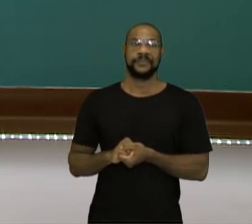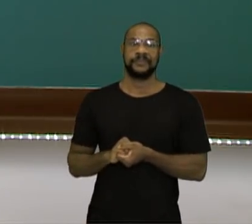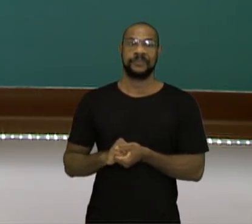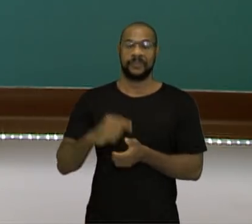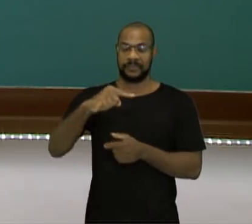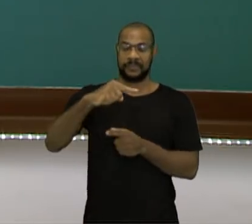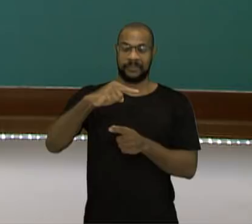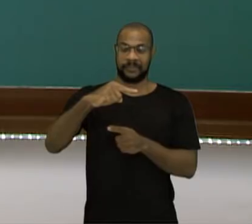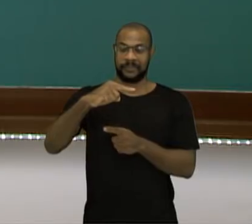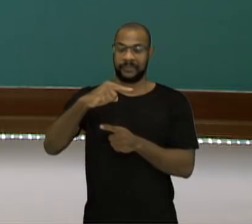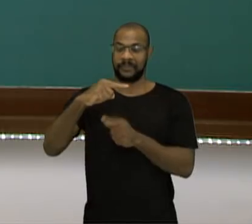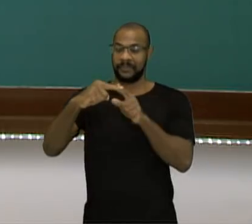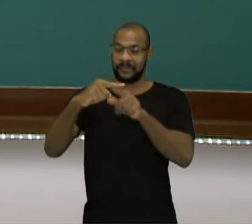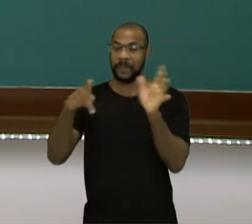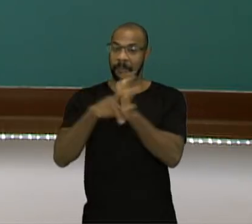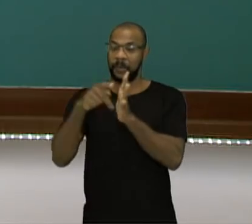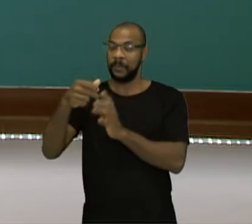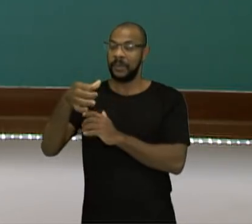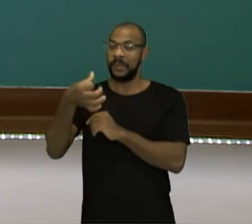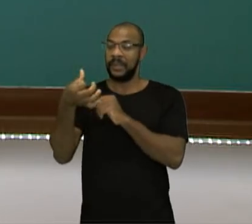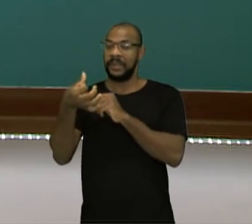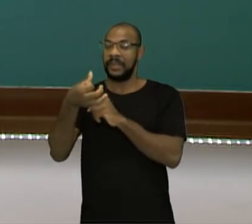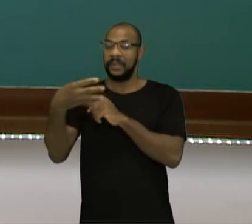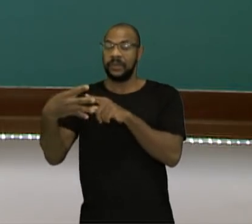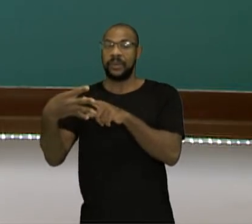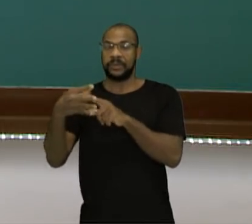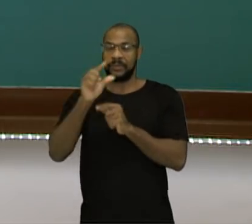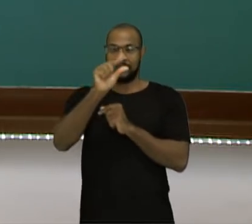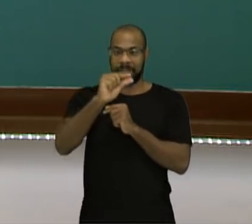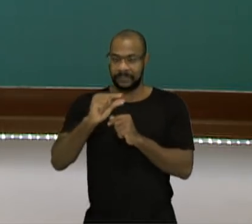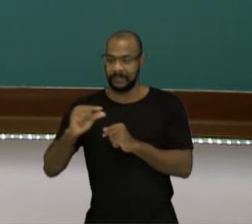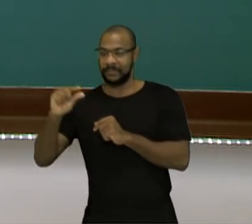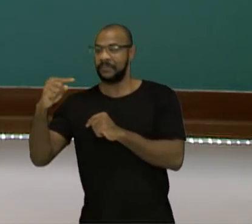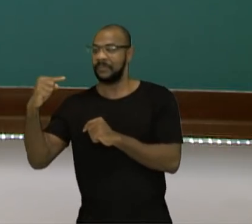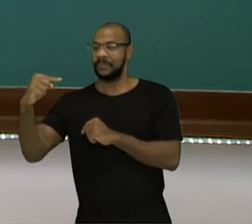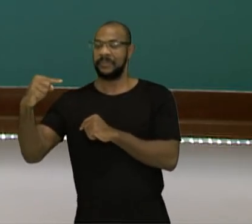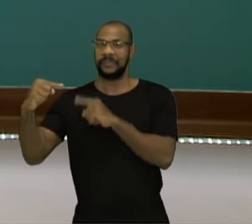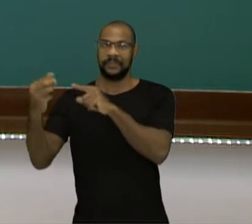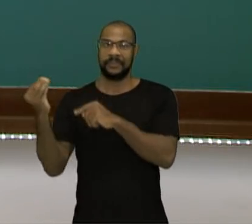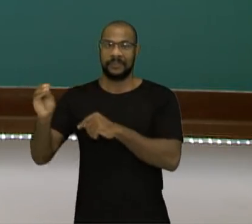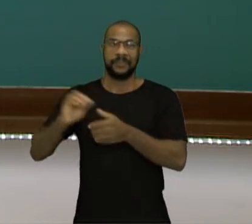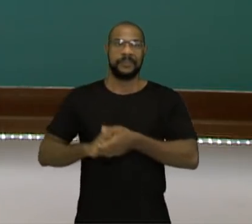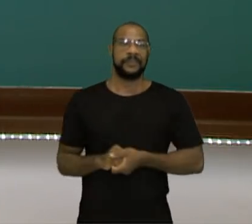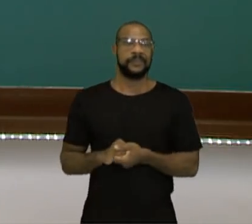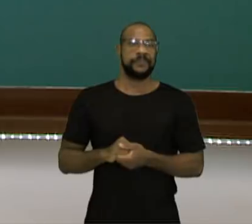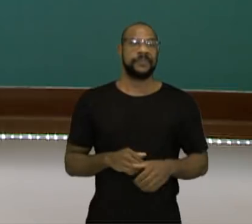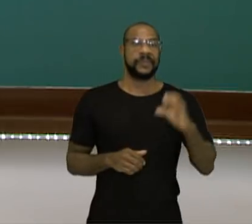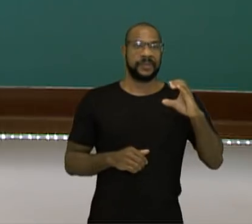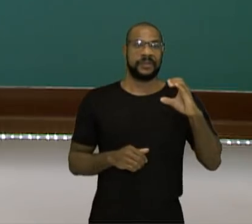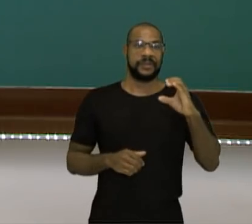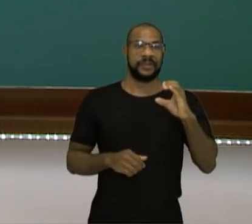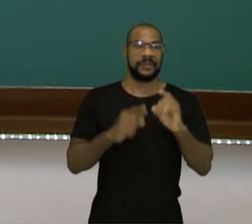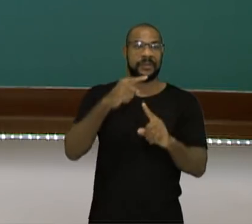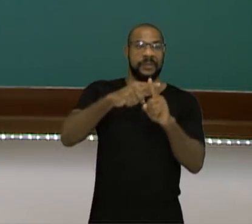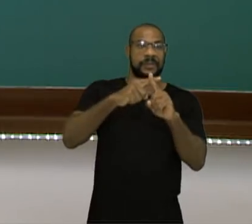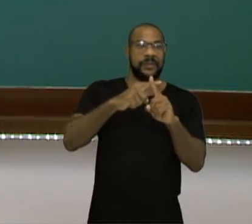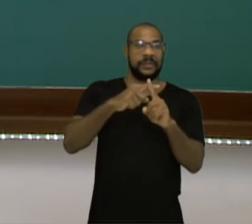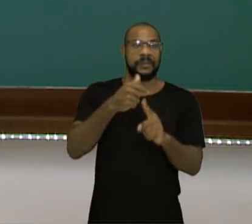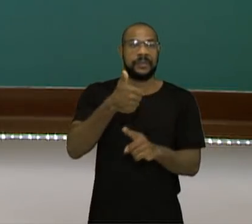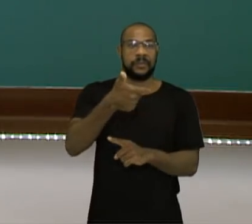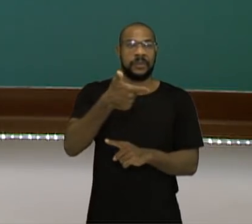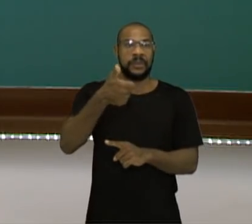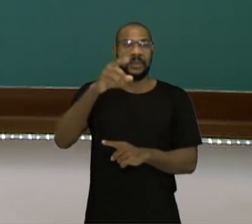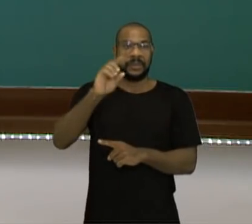64, então o sinal do 64 fica na resposta. Samba C. Positivo, eu tenho o 210, o 60